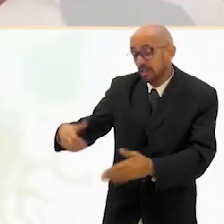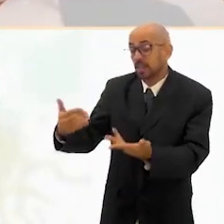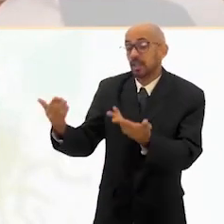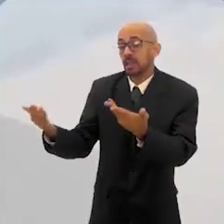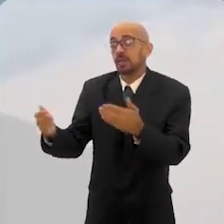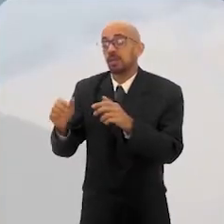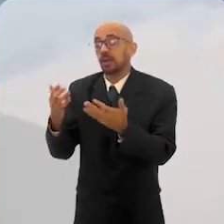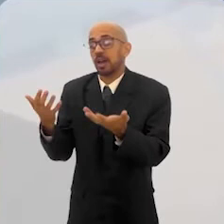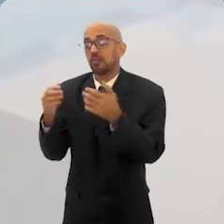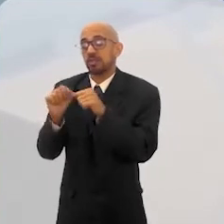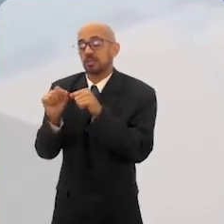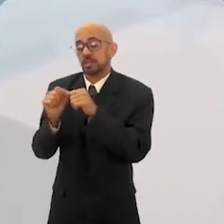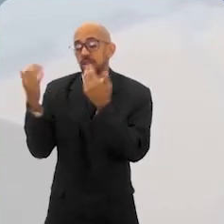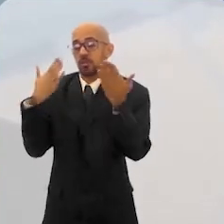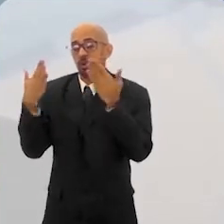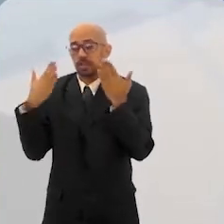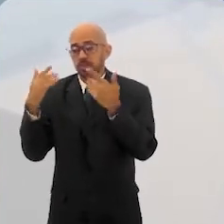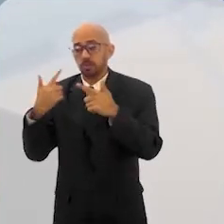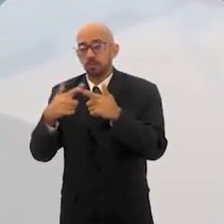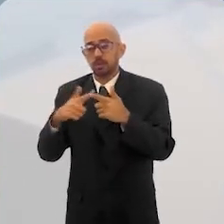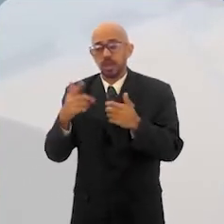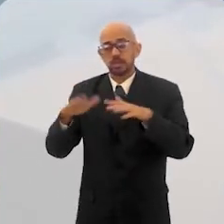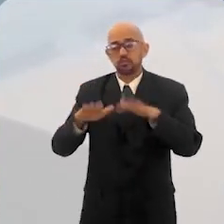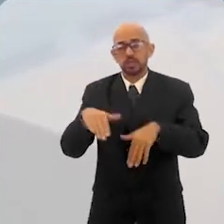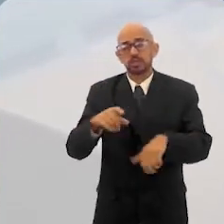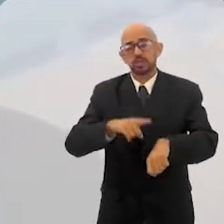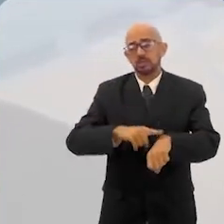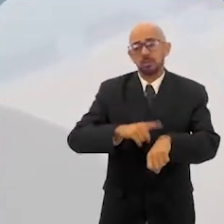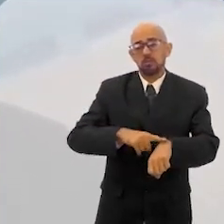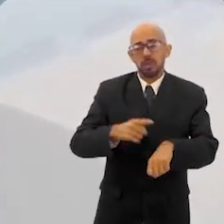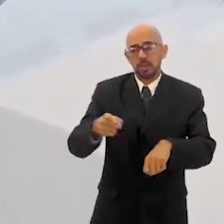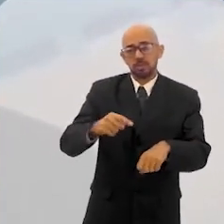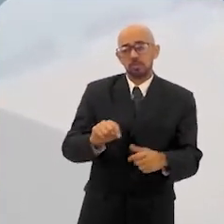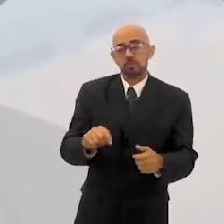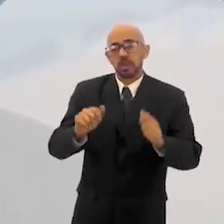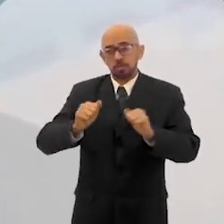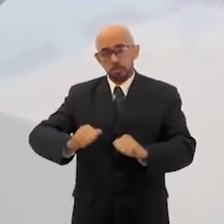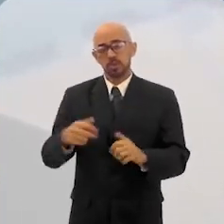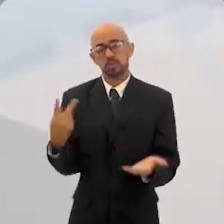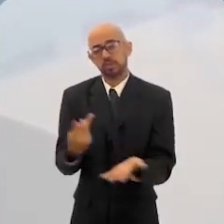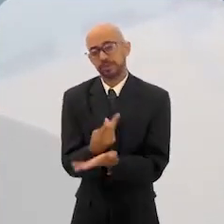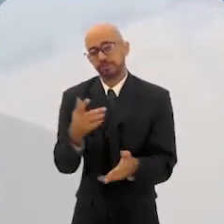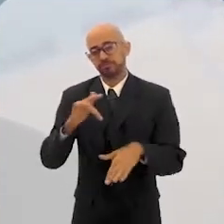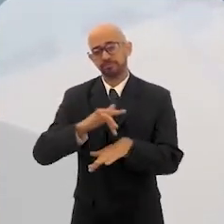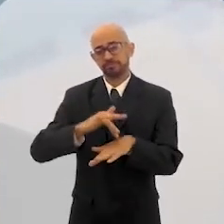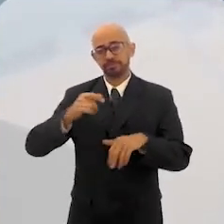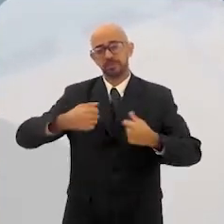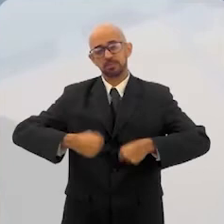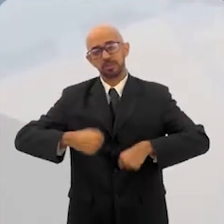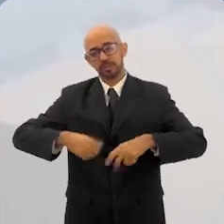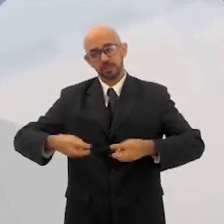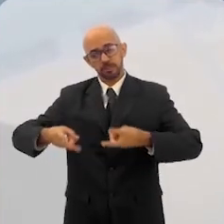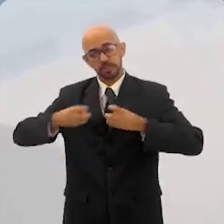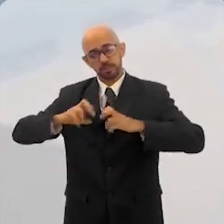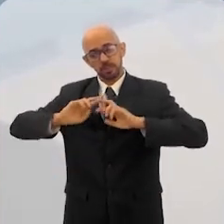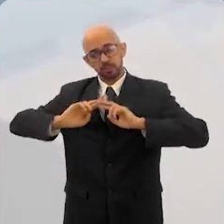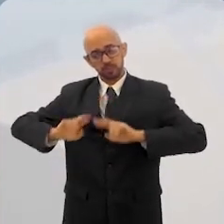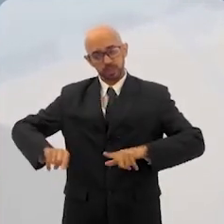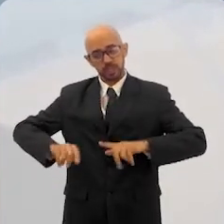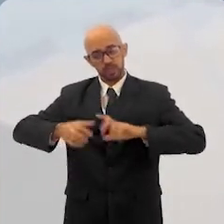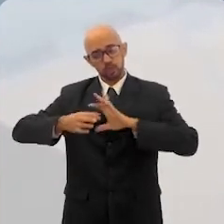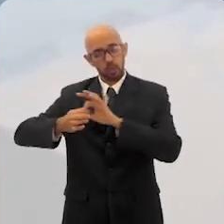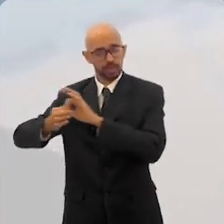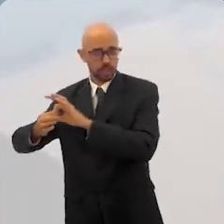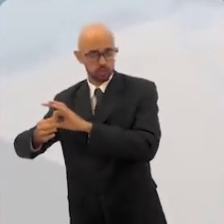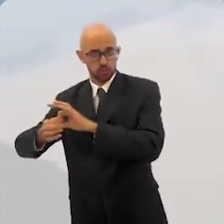às vezes, é esses momentos de você se colocar. Você pode ter frustrações e você tem que olhar essas coisas de um outro ângulo. Então, assim, na verdade,